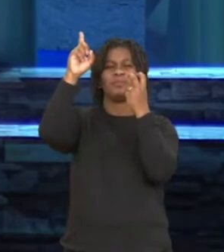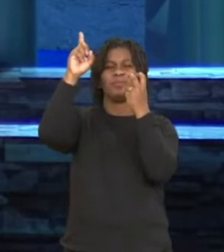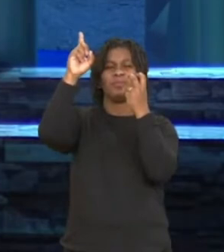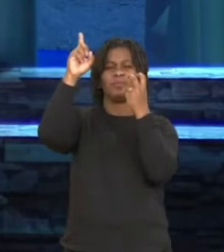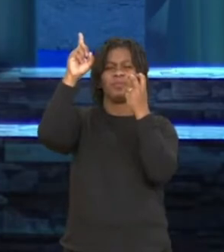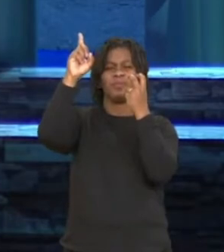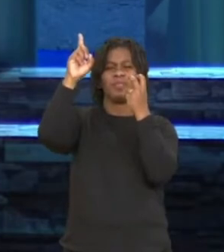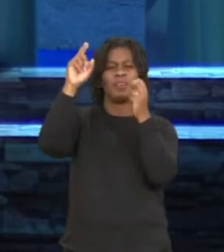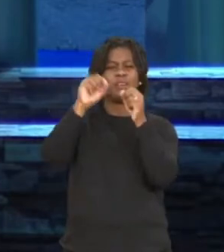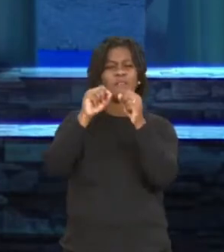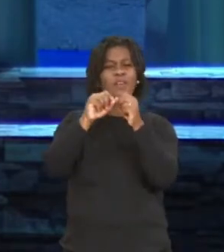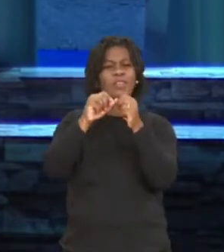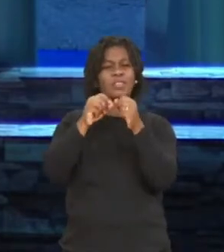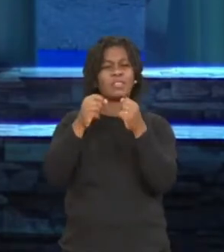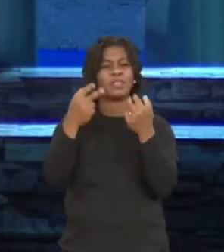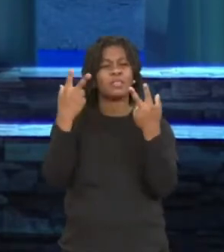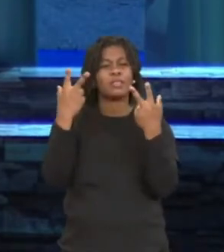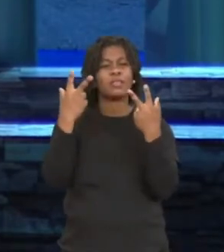Faça como Jacó.